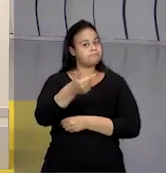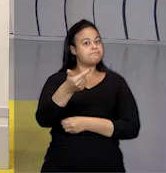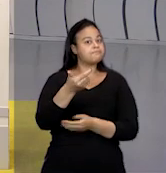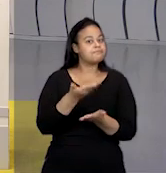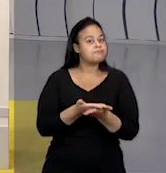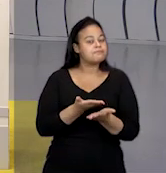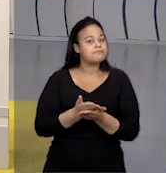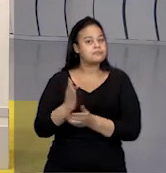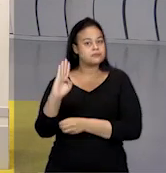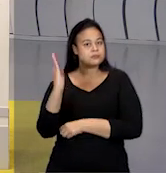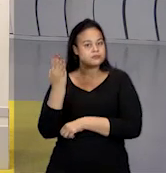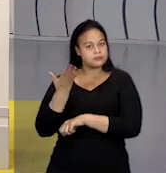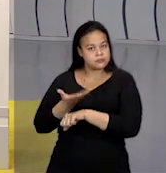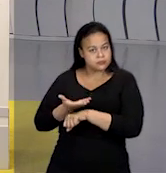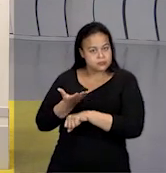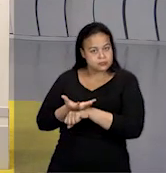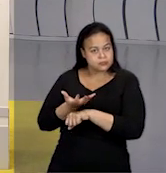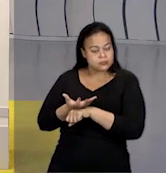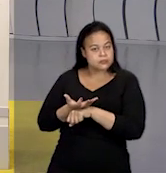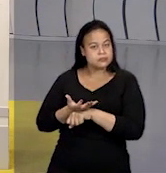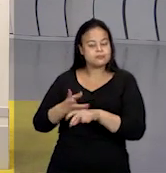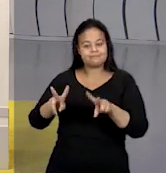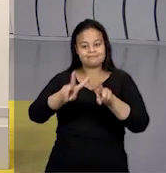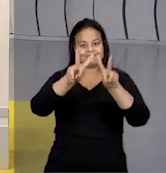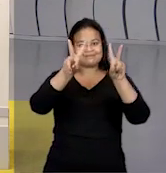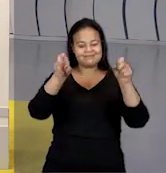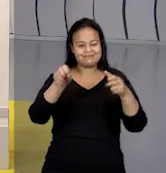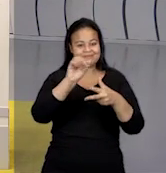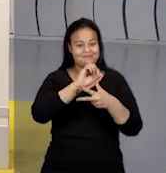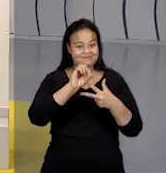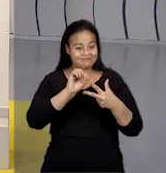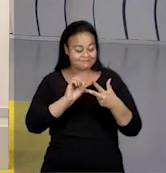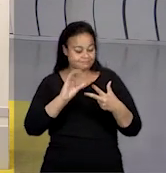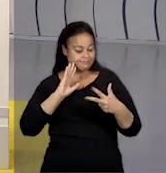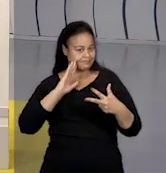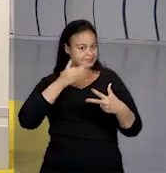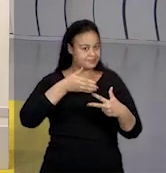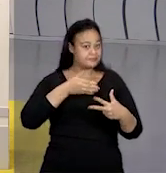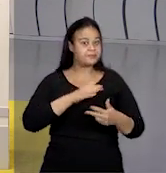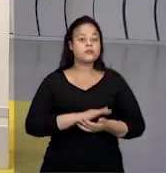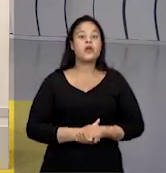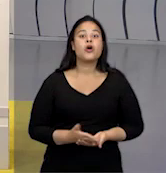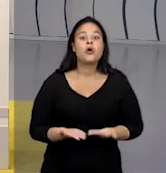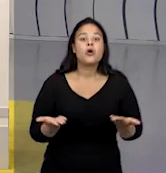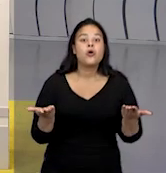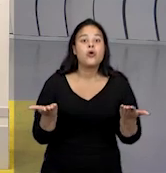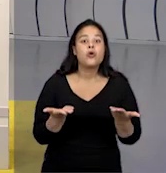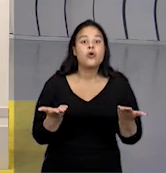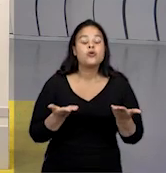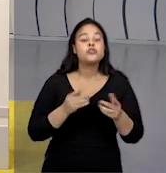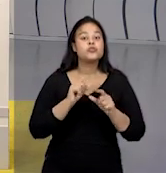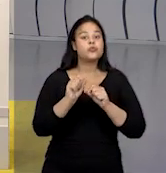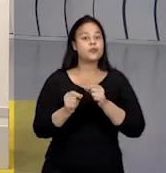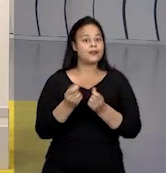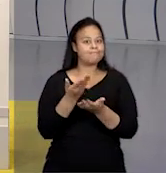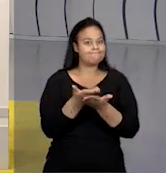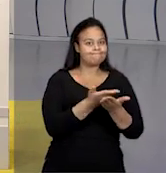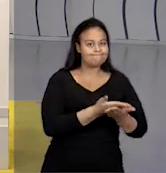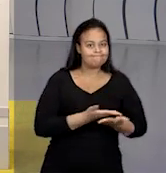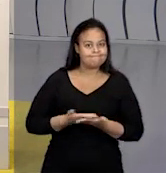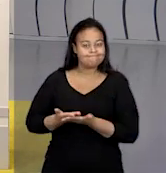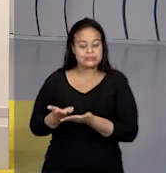Biologia, focado aí com os assuntos chaves do Enem. Nessa aula de hoje, vamos trabalhar com